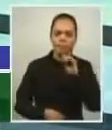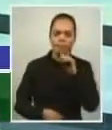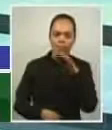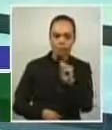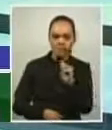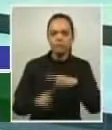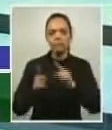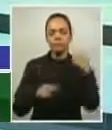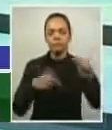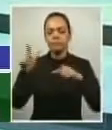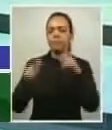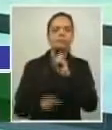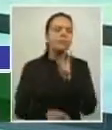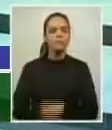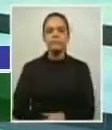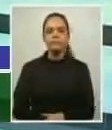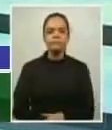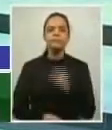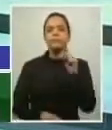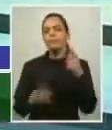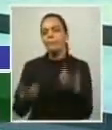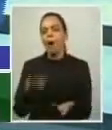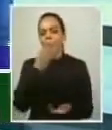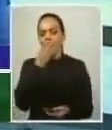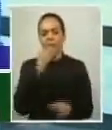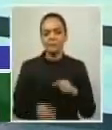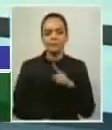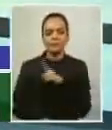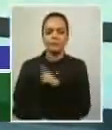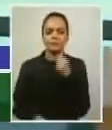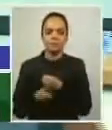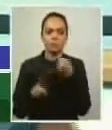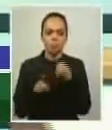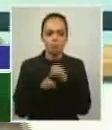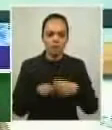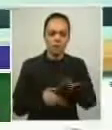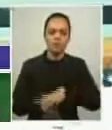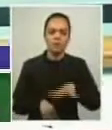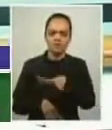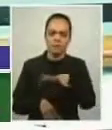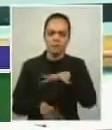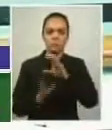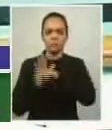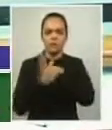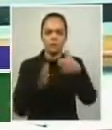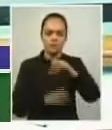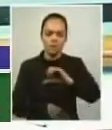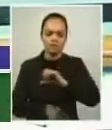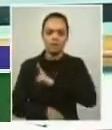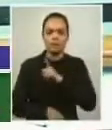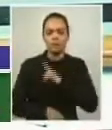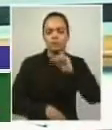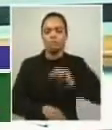correntes não e portanto foram as lutas sociais do século 19 que